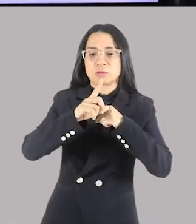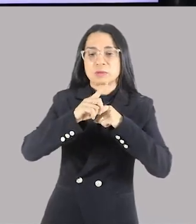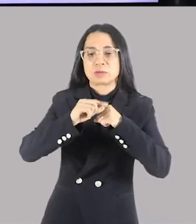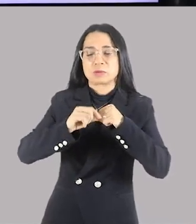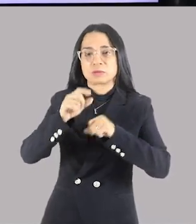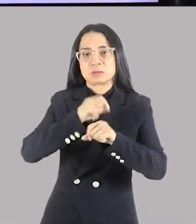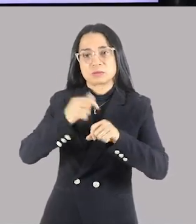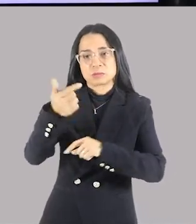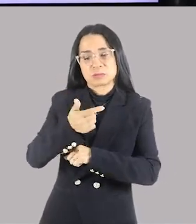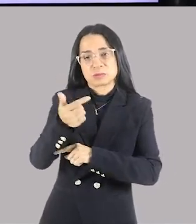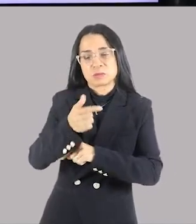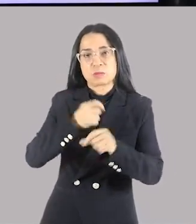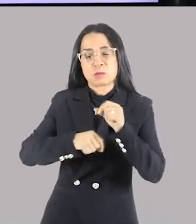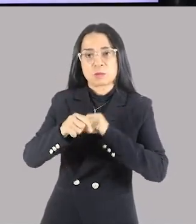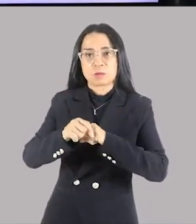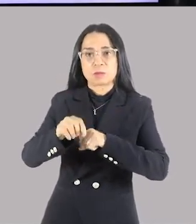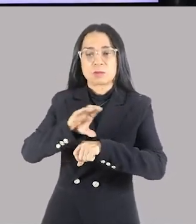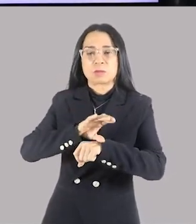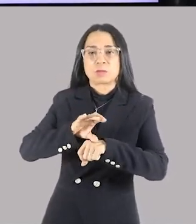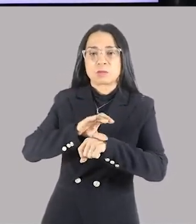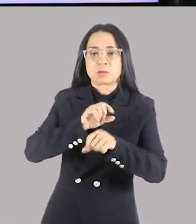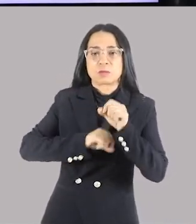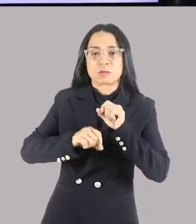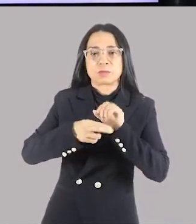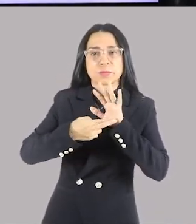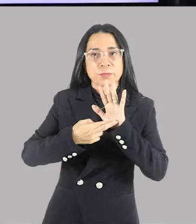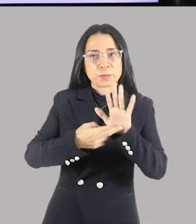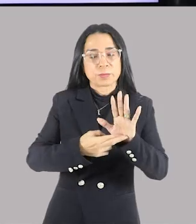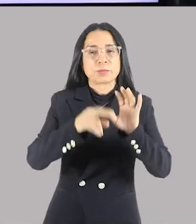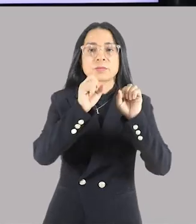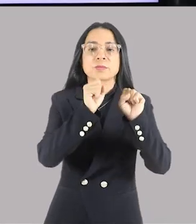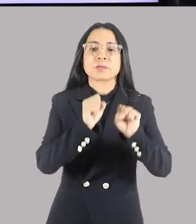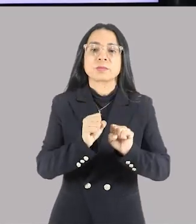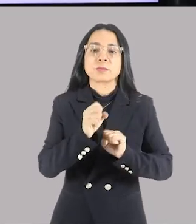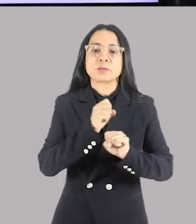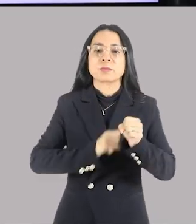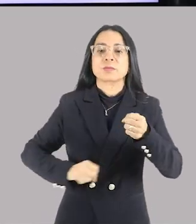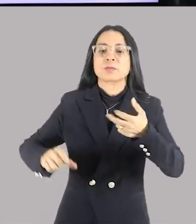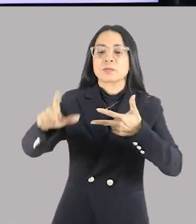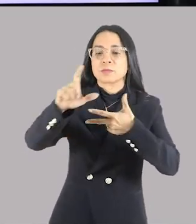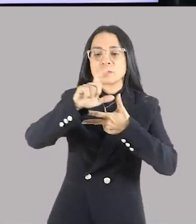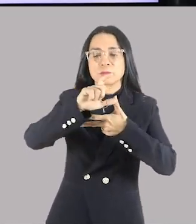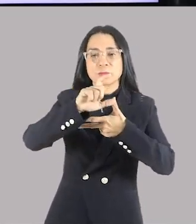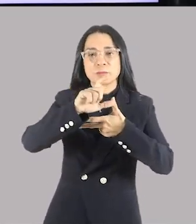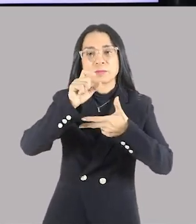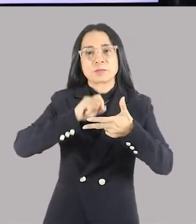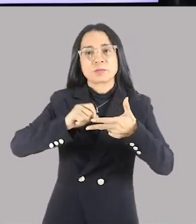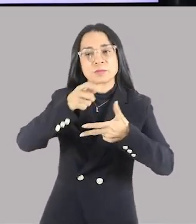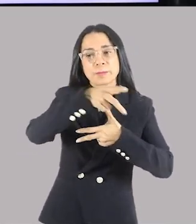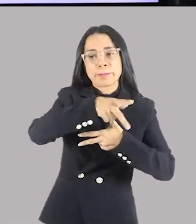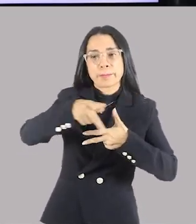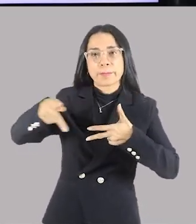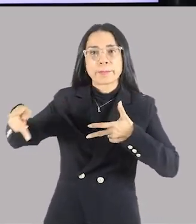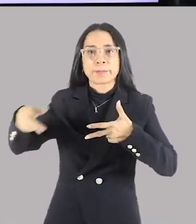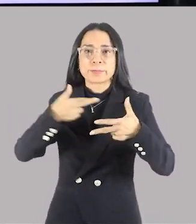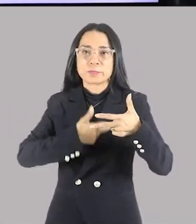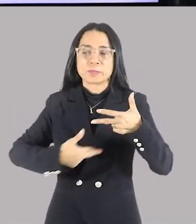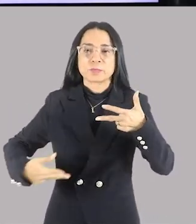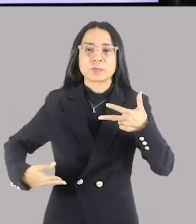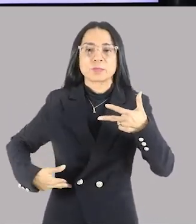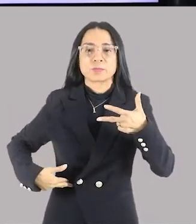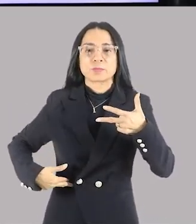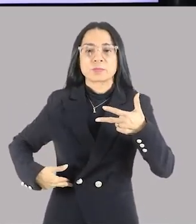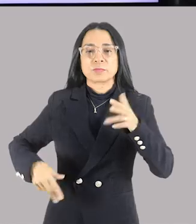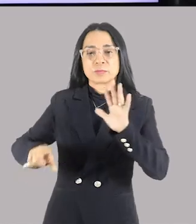União nós vamos ter, por exemplo, representando o poder executivo, o órgão Presidência da República.